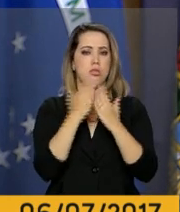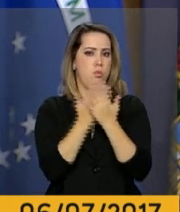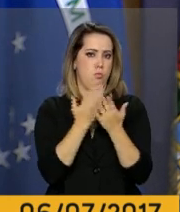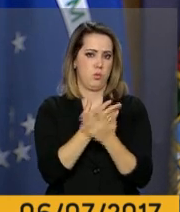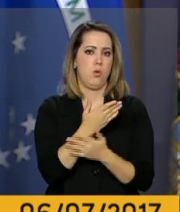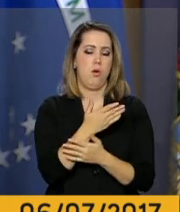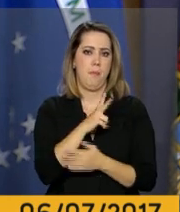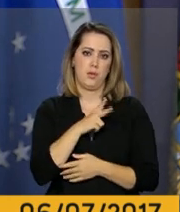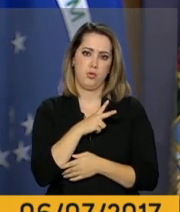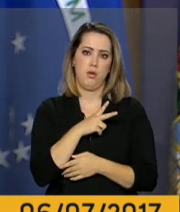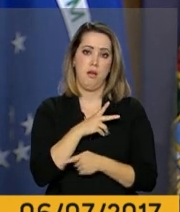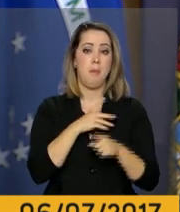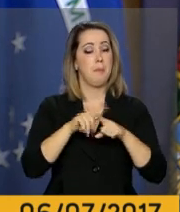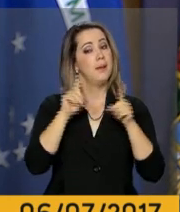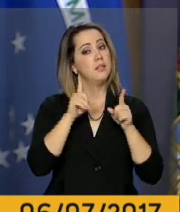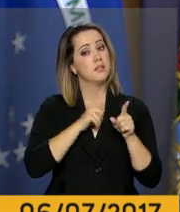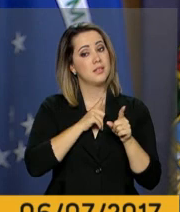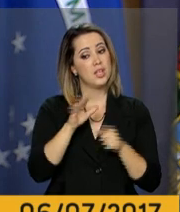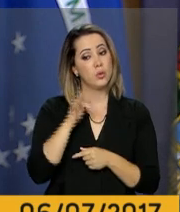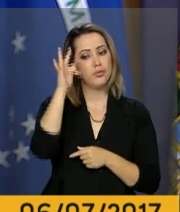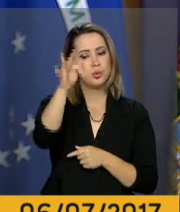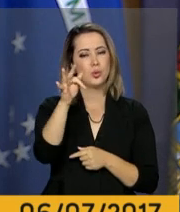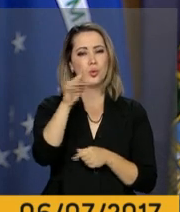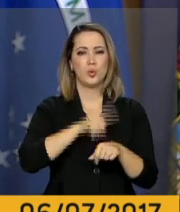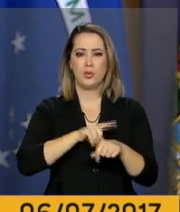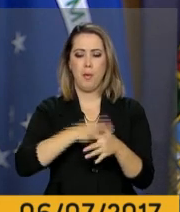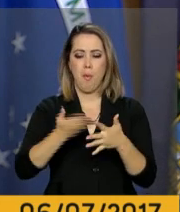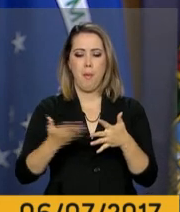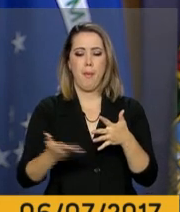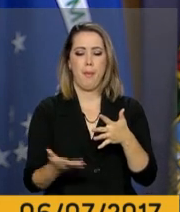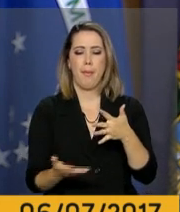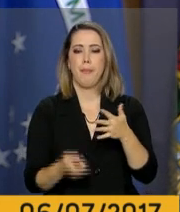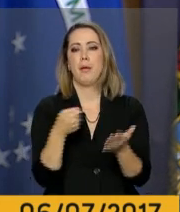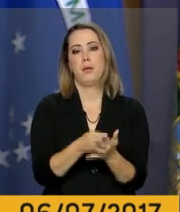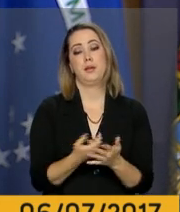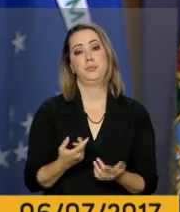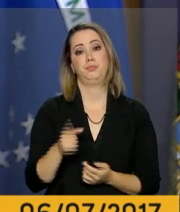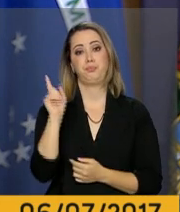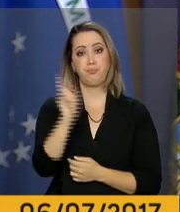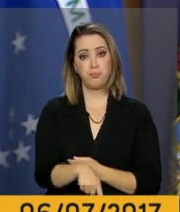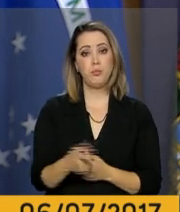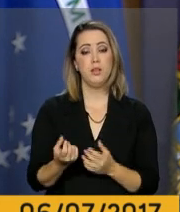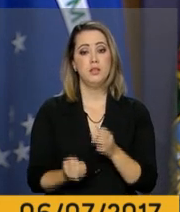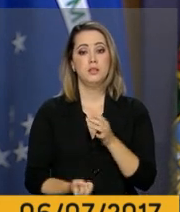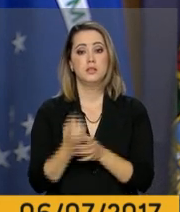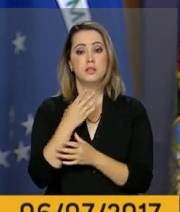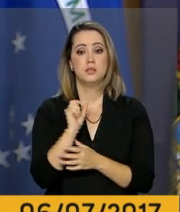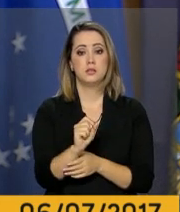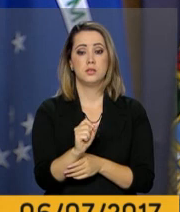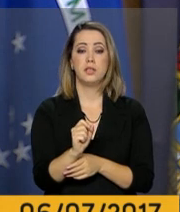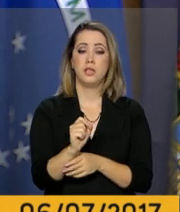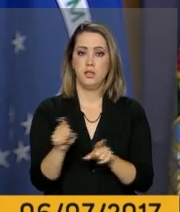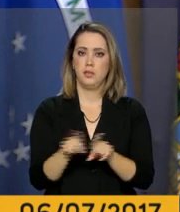tempo para pagar no futuro até tem interessante a ele gera um fenômeno da